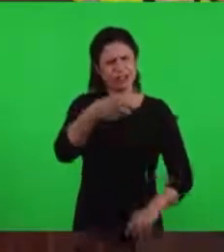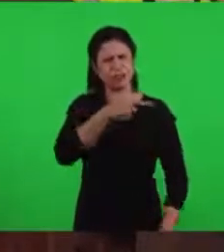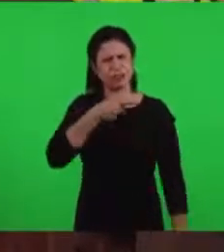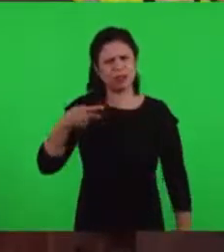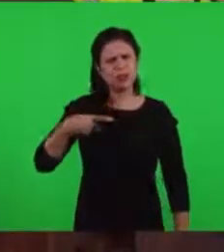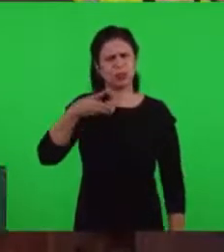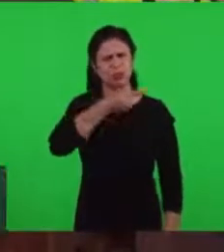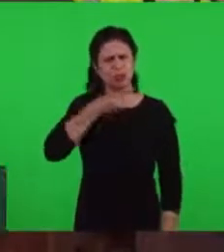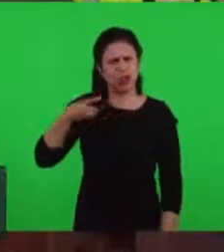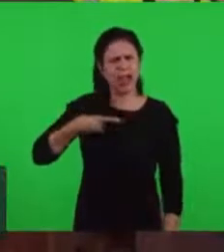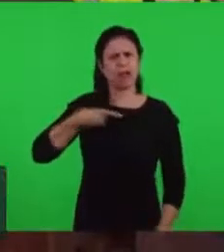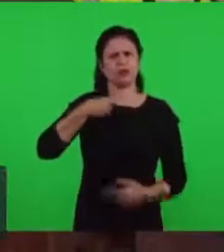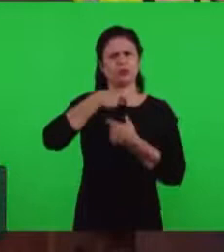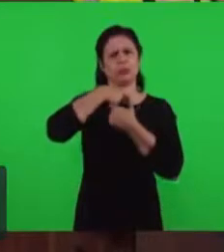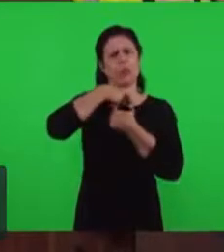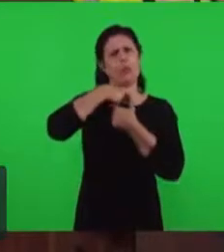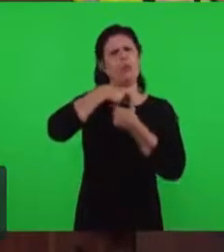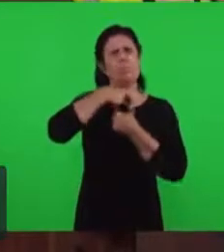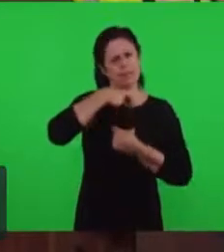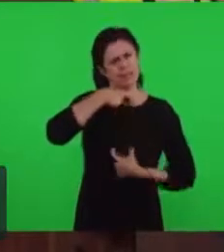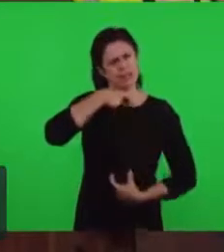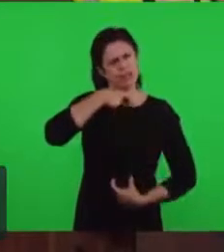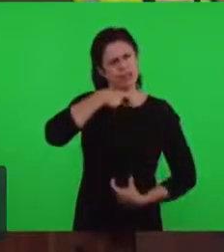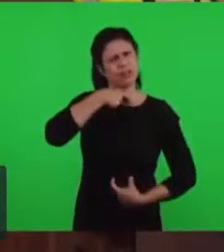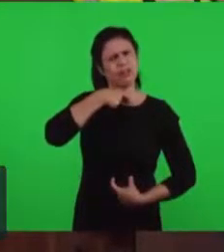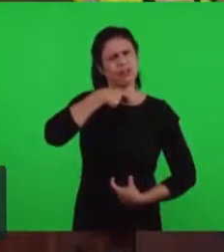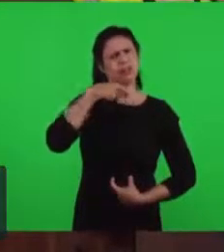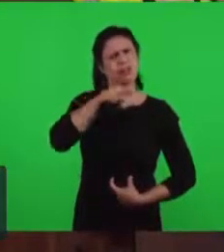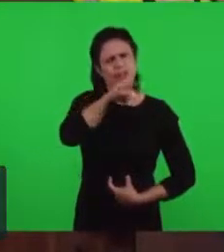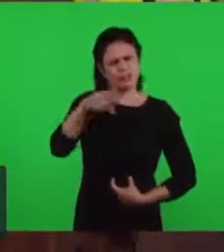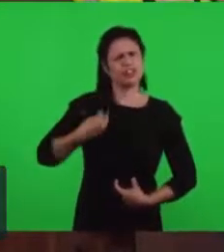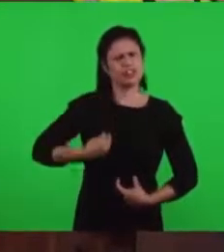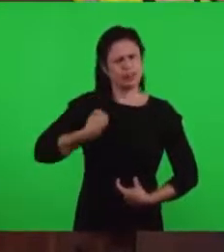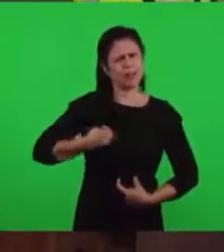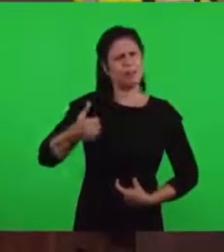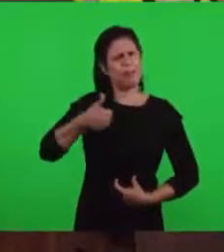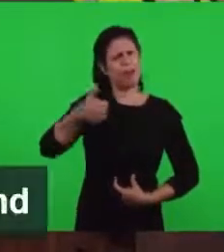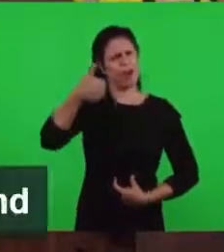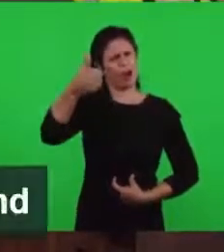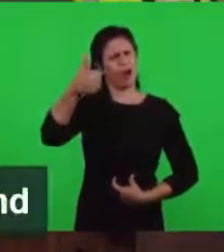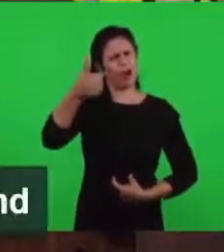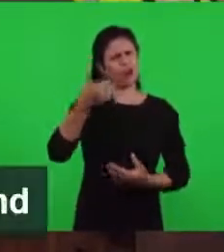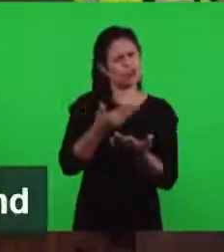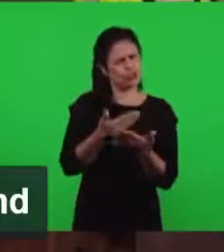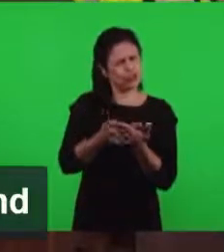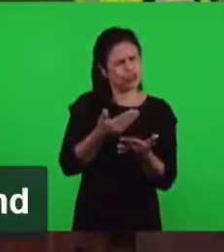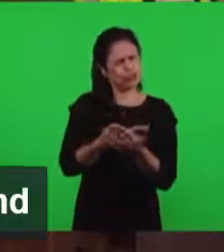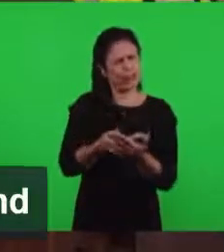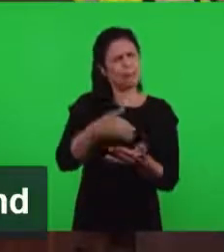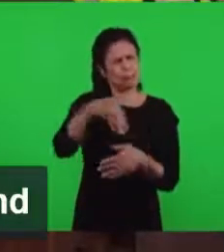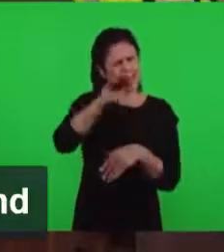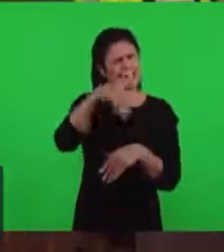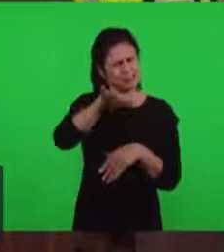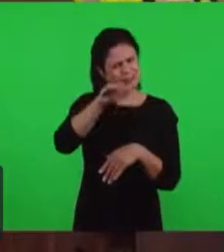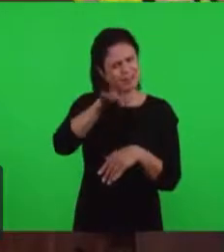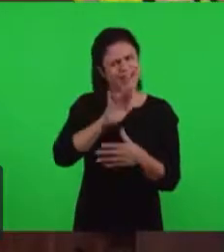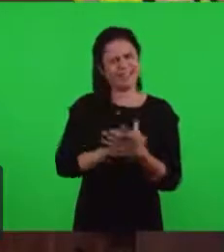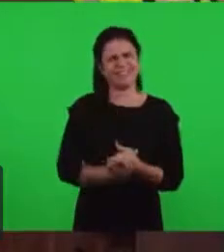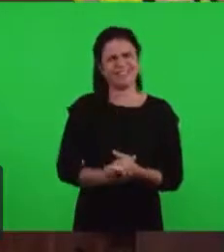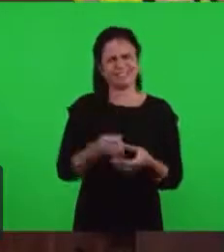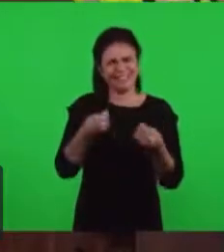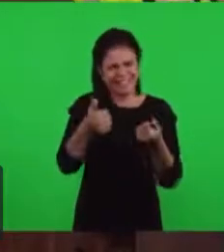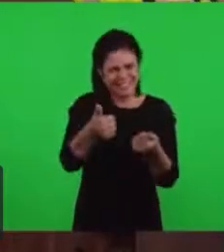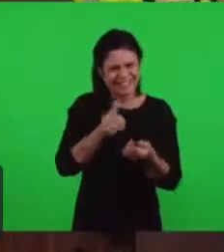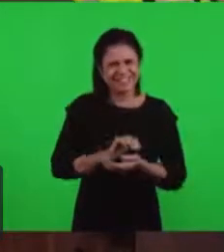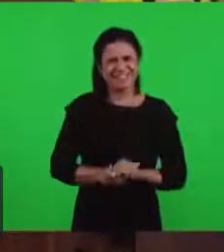que tem um ea igreja mesmo a melhor participação entendimento tudo que foi falado e mais alguma